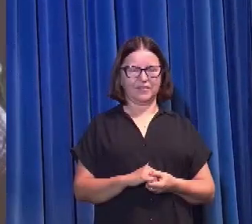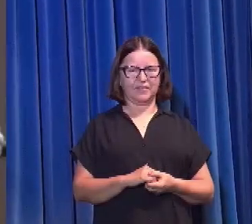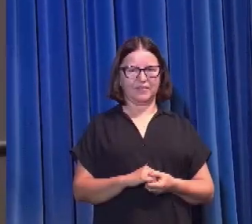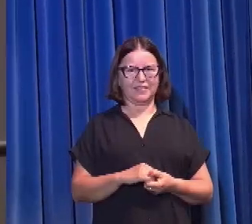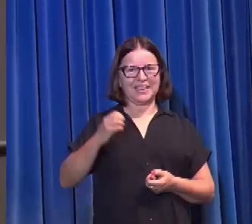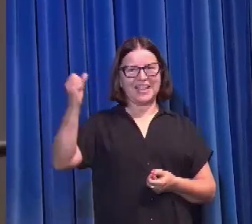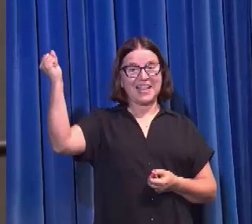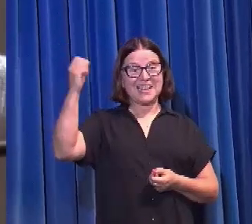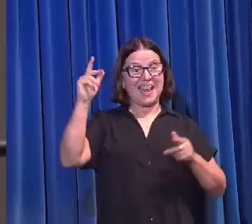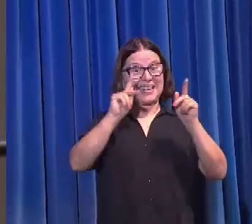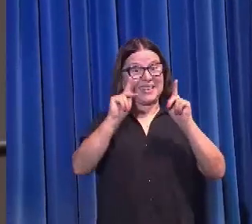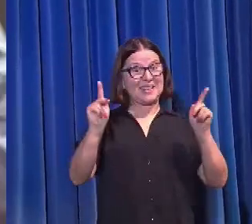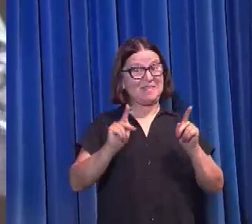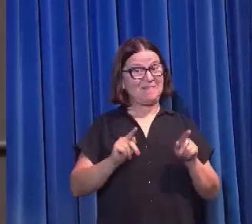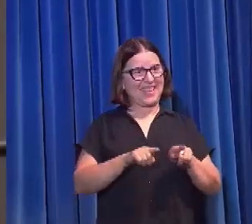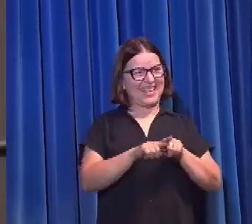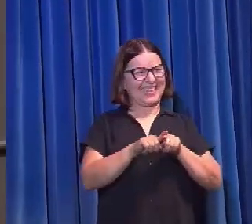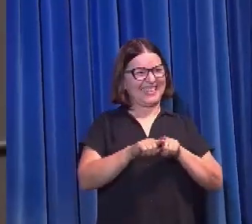Graça e paz, irmãos.